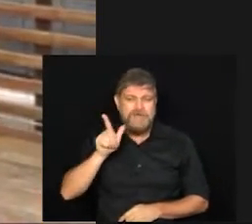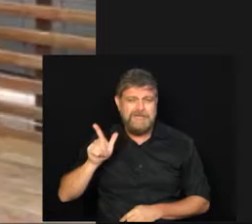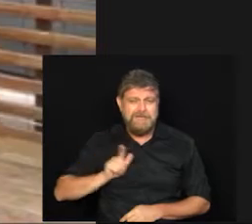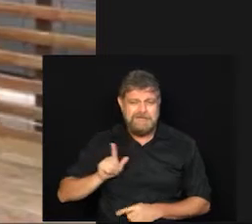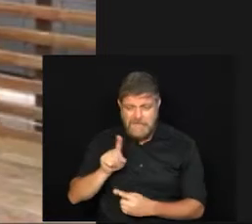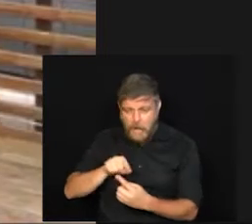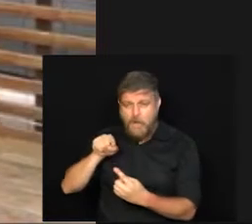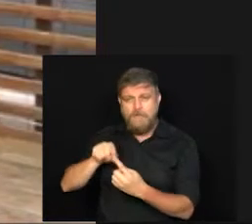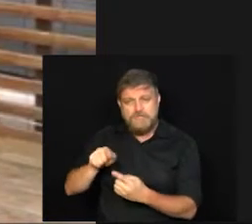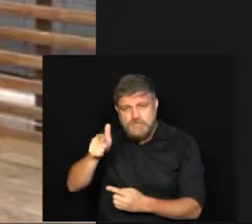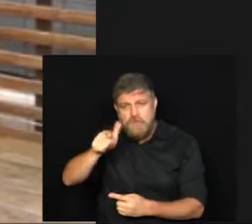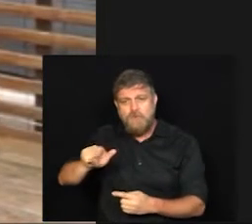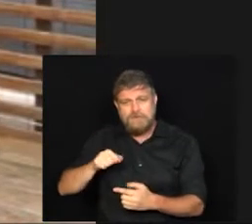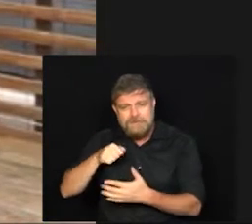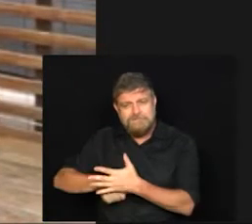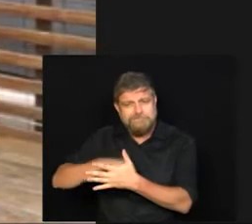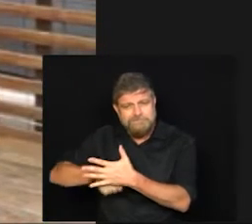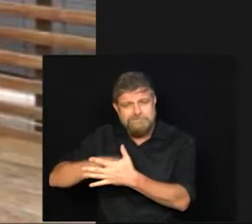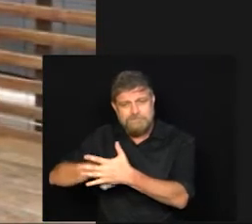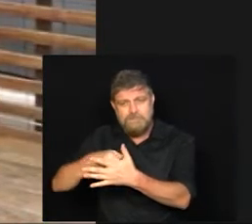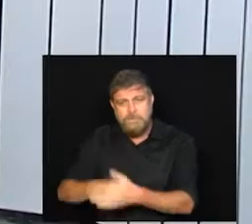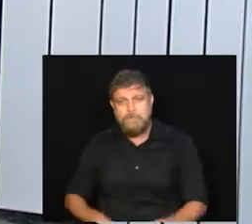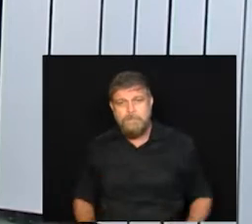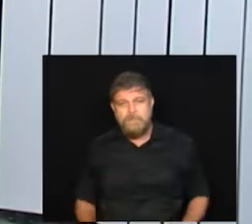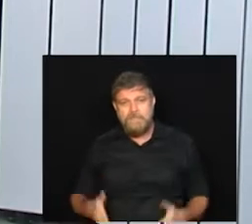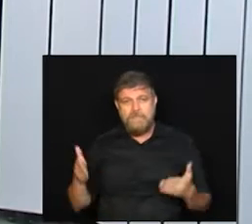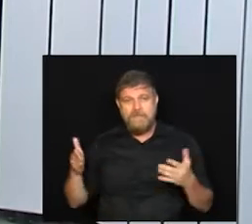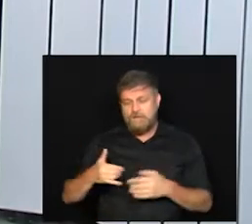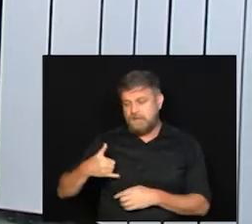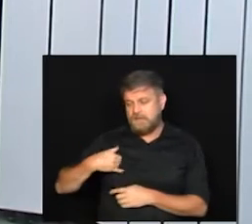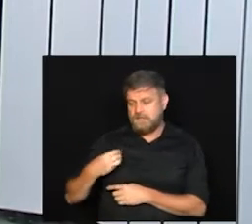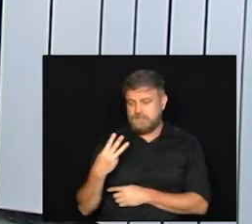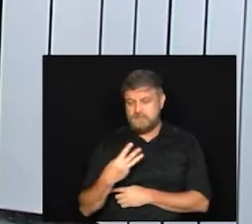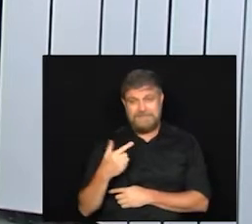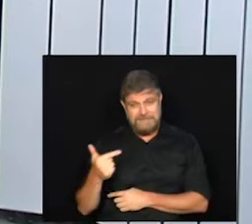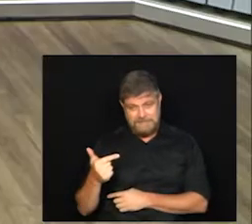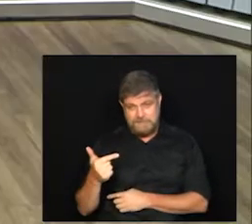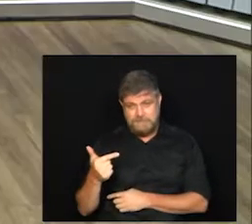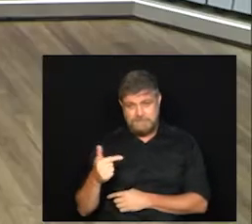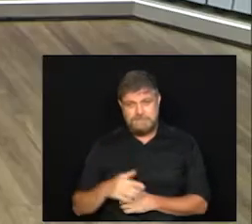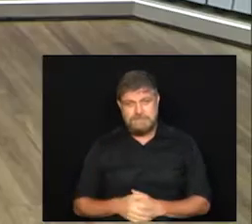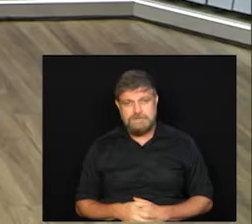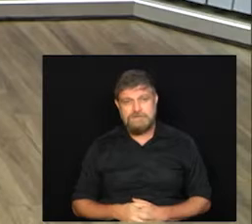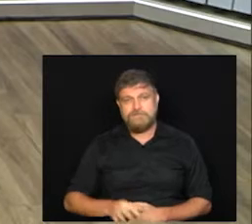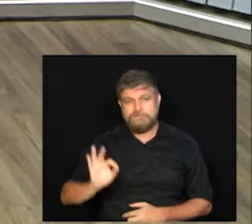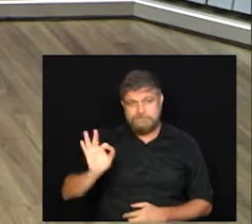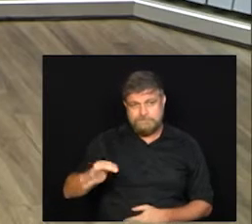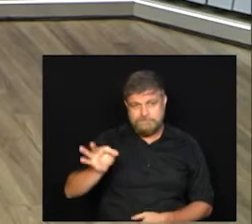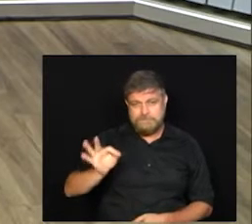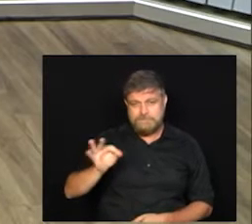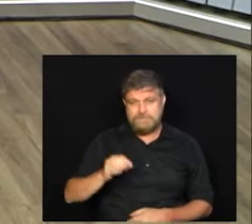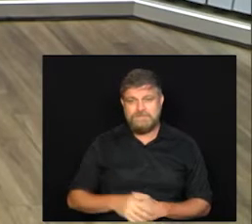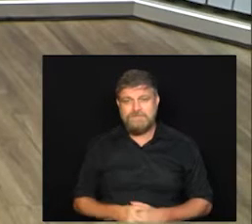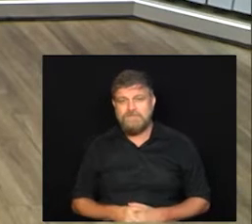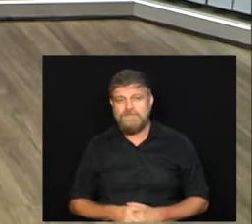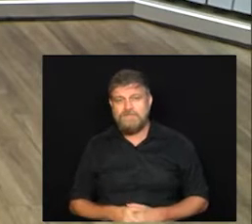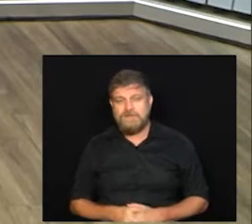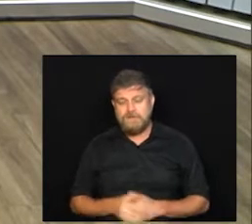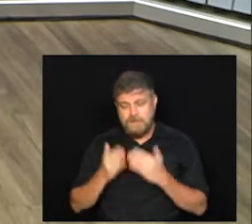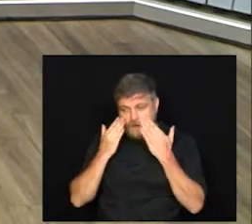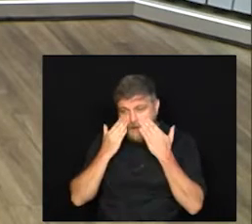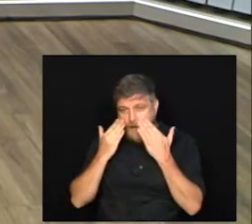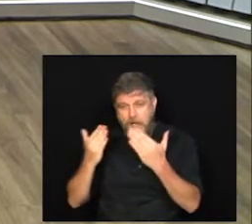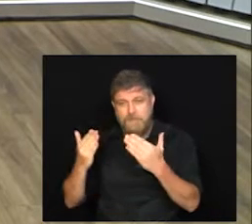gente vem lutando também. Neste momento você está com 32 anos? Exatamente. Você encara isso como